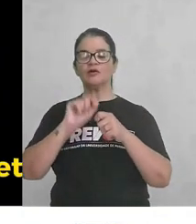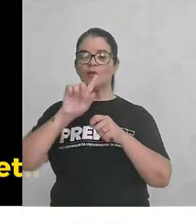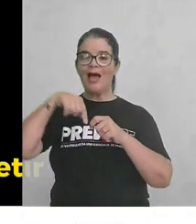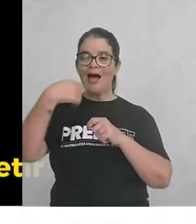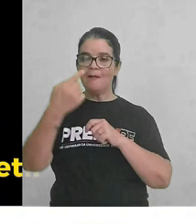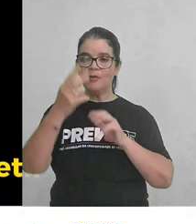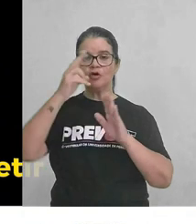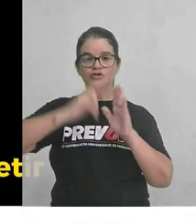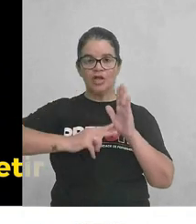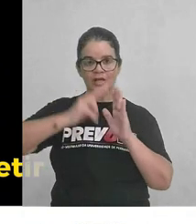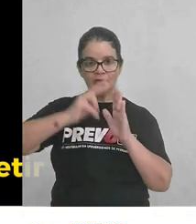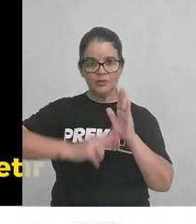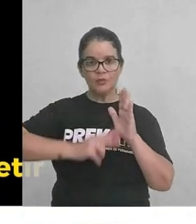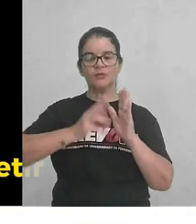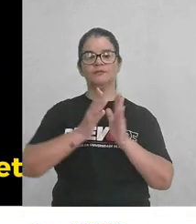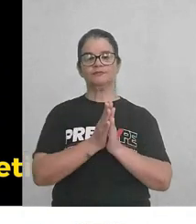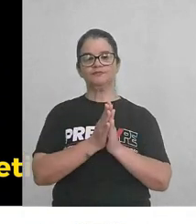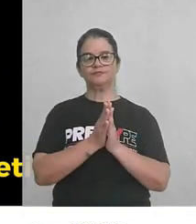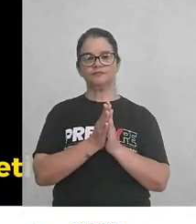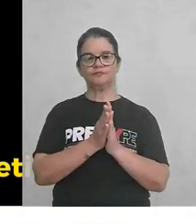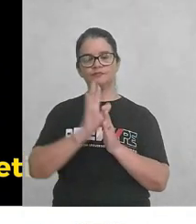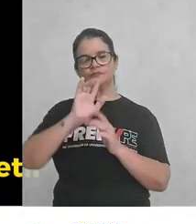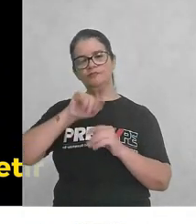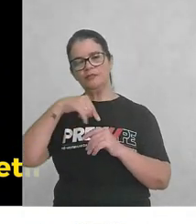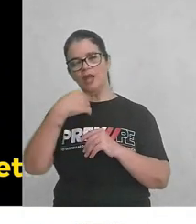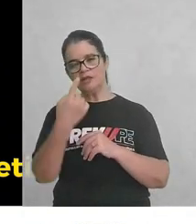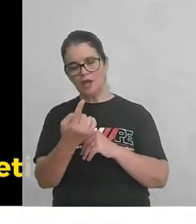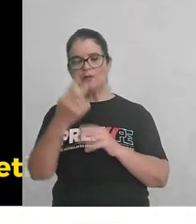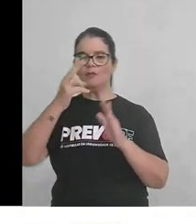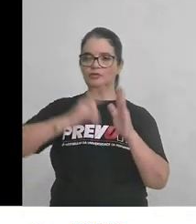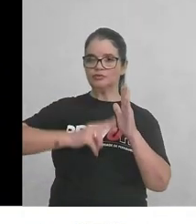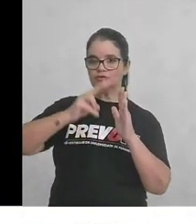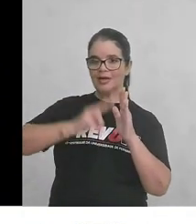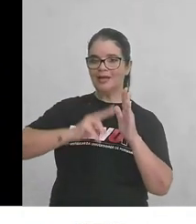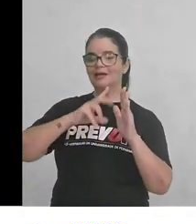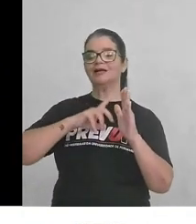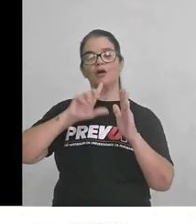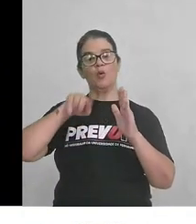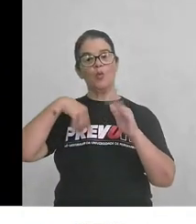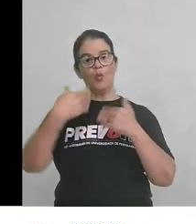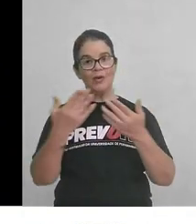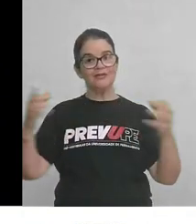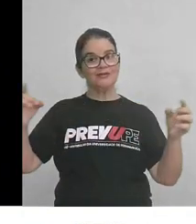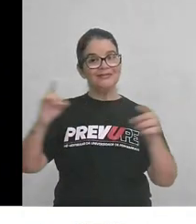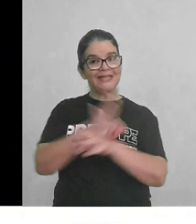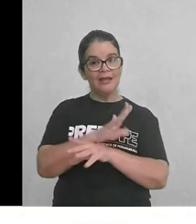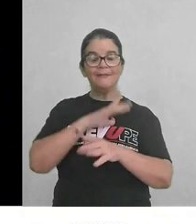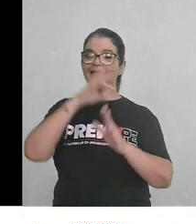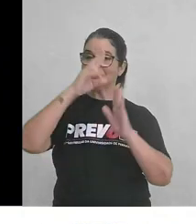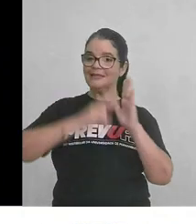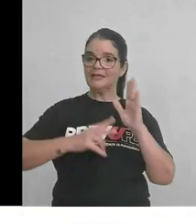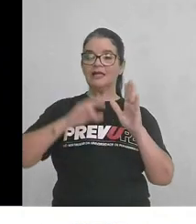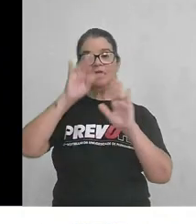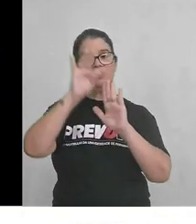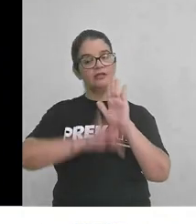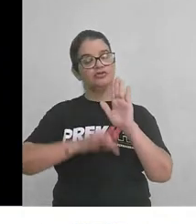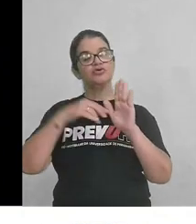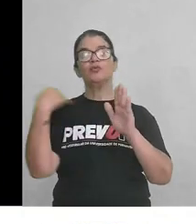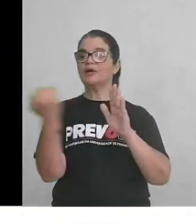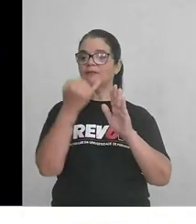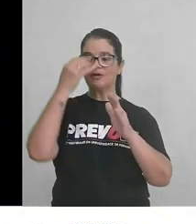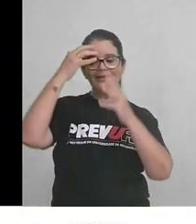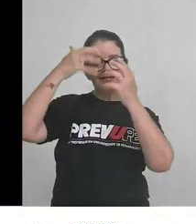depois que você termina de ler o texto, é importante refletir sobre o que foi aprendido e avaliar a eficácia